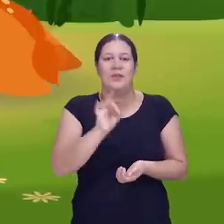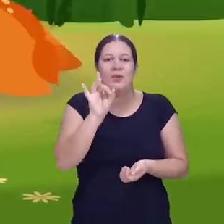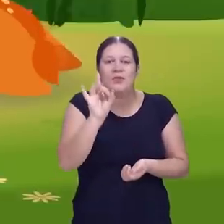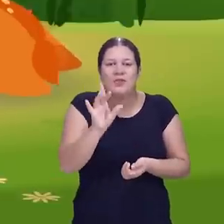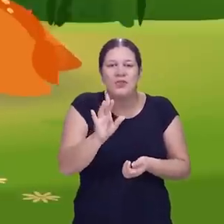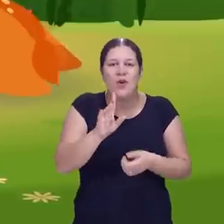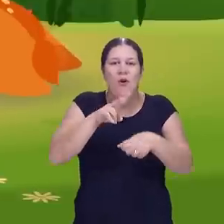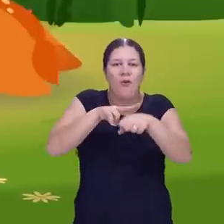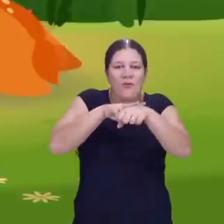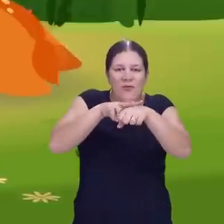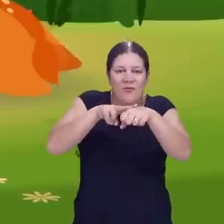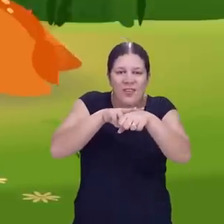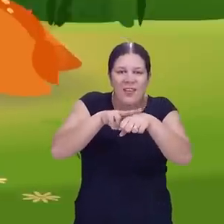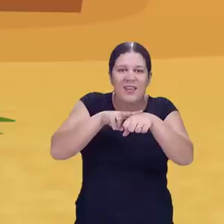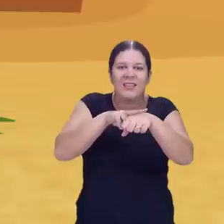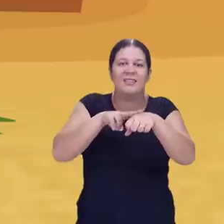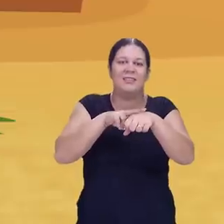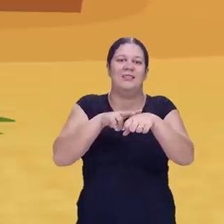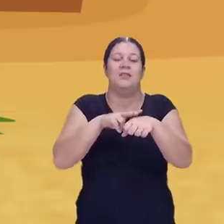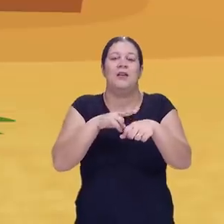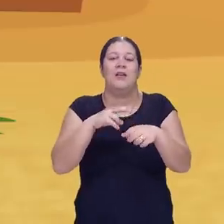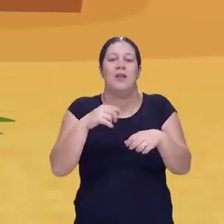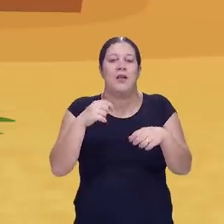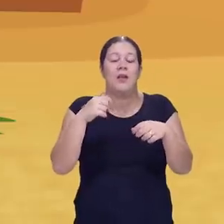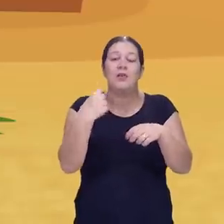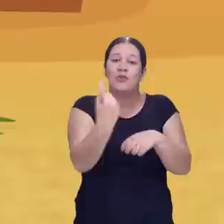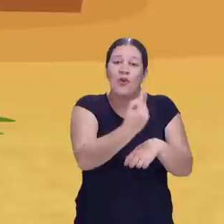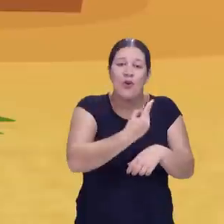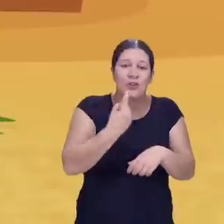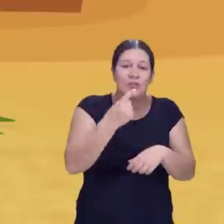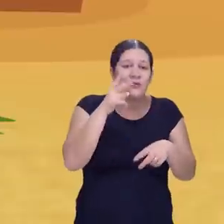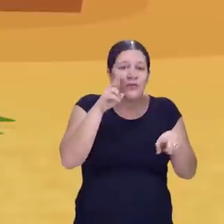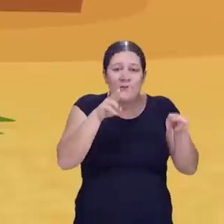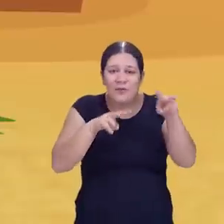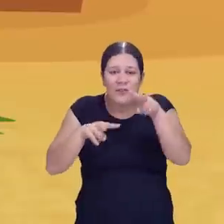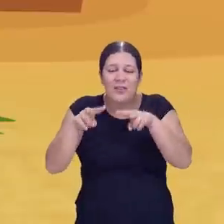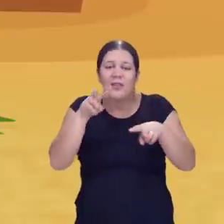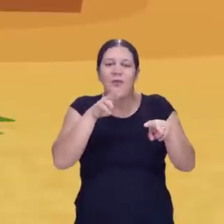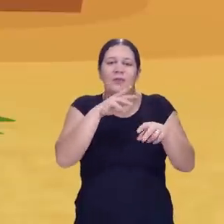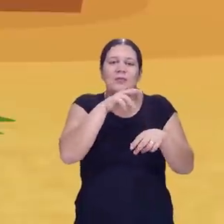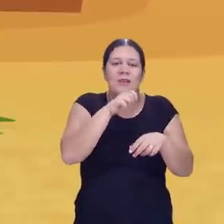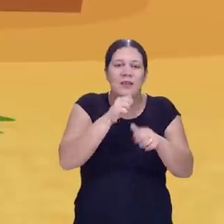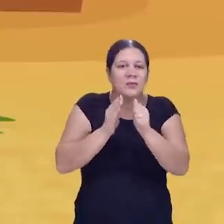Era só um veadinho e esquilos. De onde a gente olhava, eles estavam camuflados. Mas